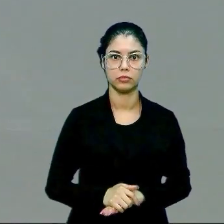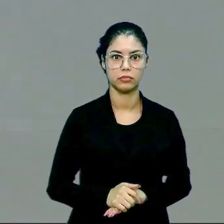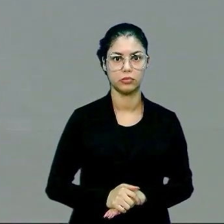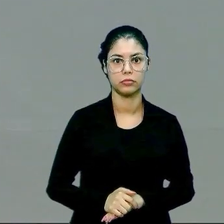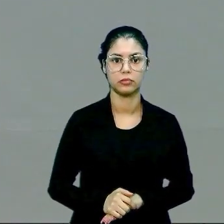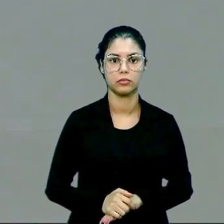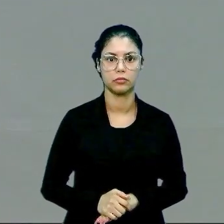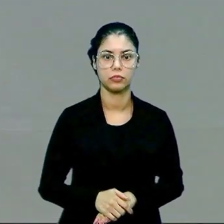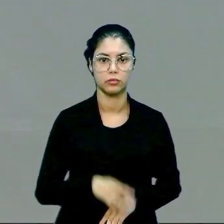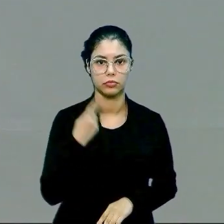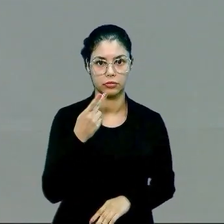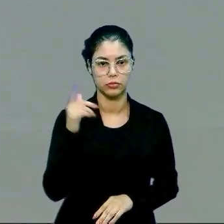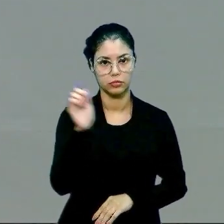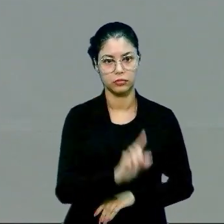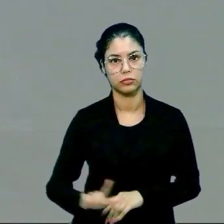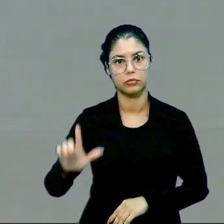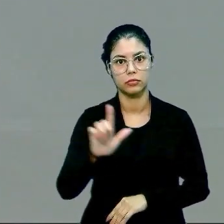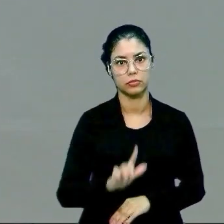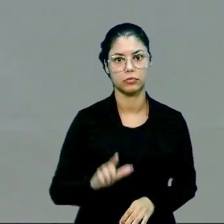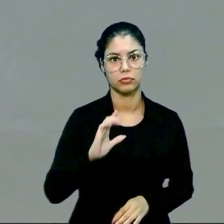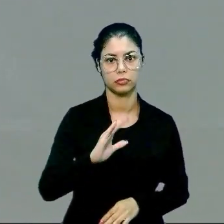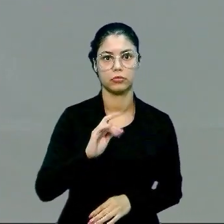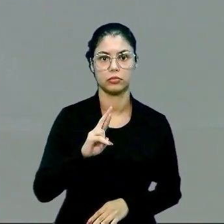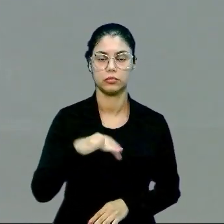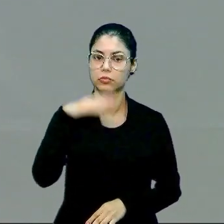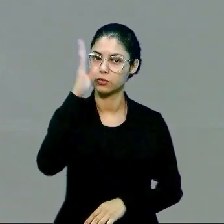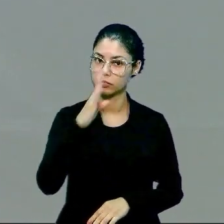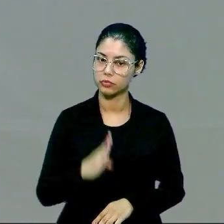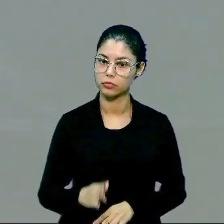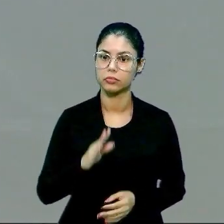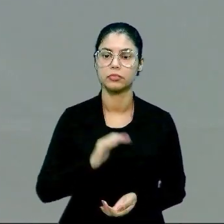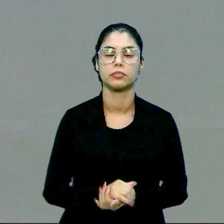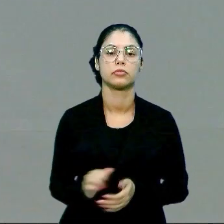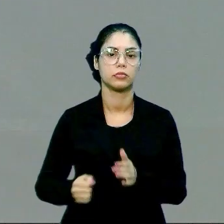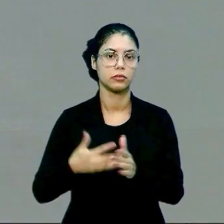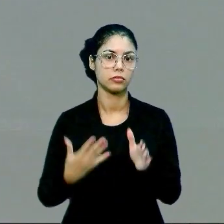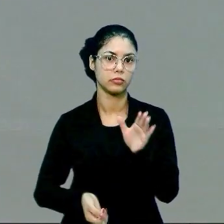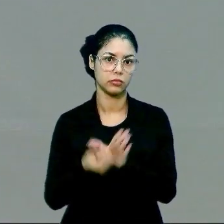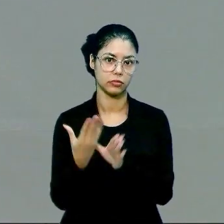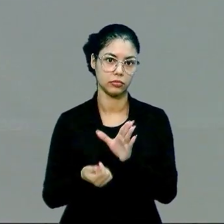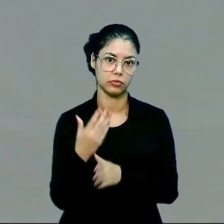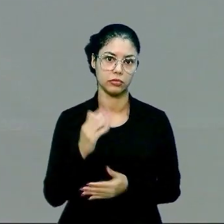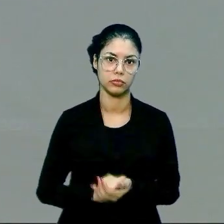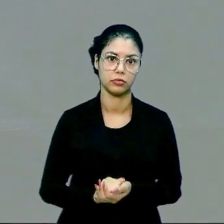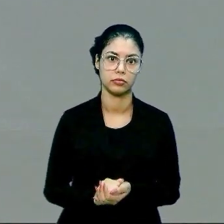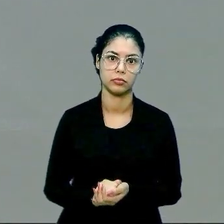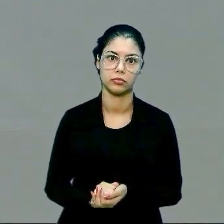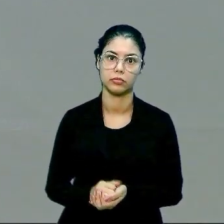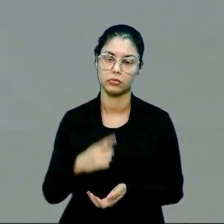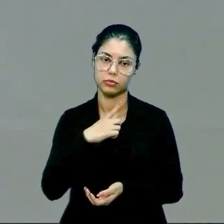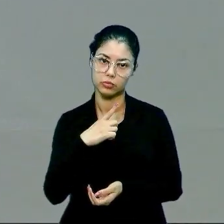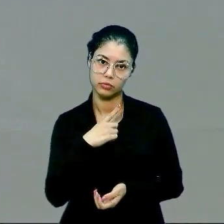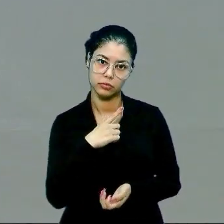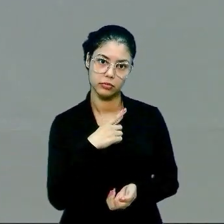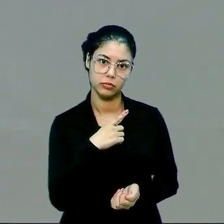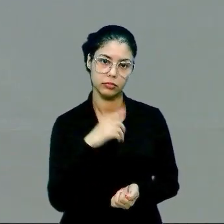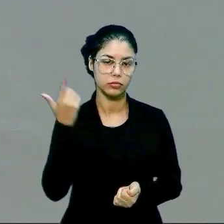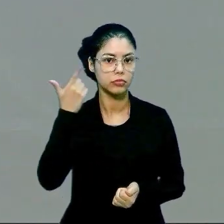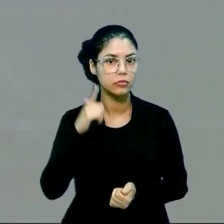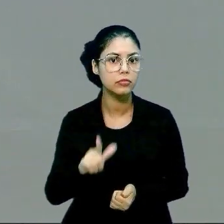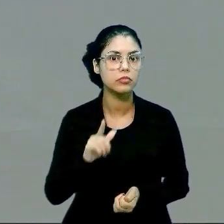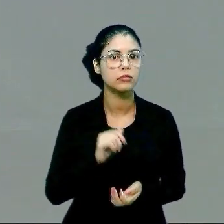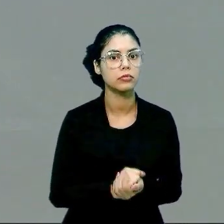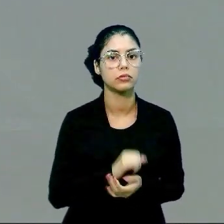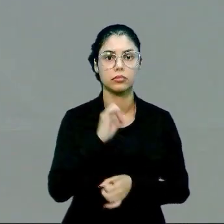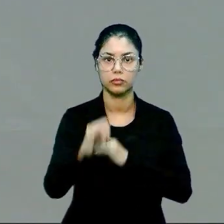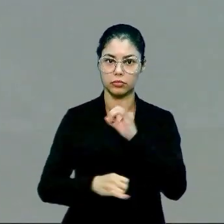Pessoal, quando nós falamos de literatura clássica brasileira, muitas produções, muitas obras a gente consegue